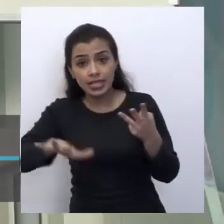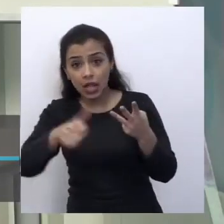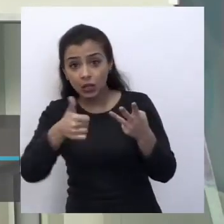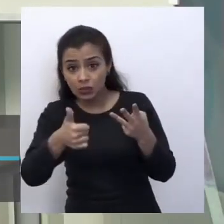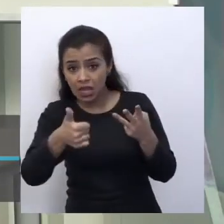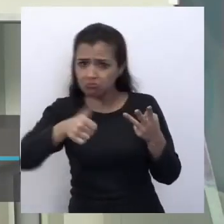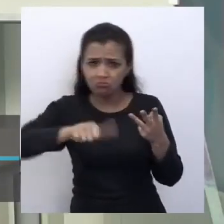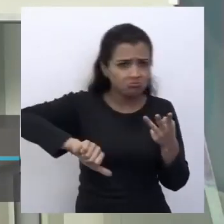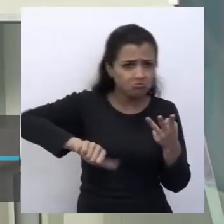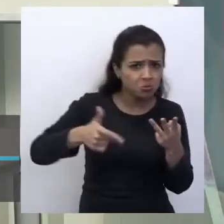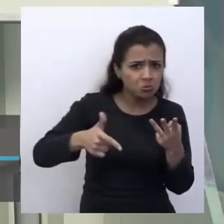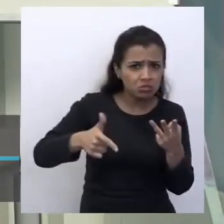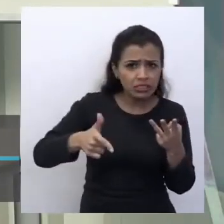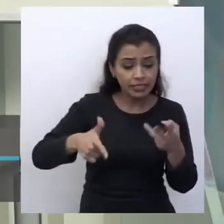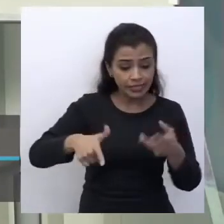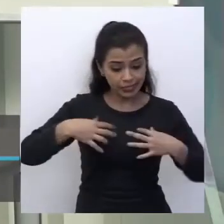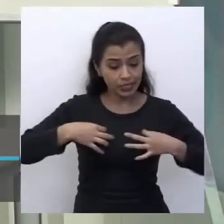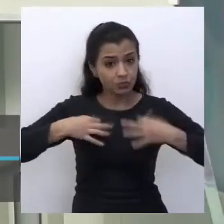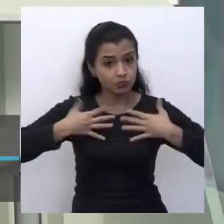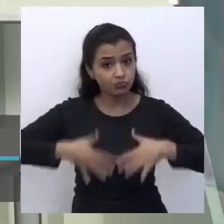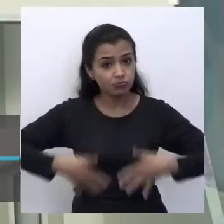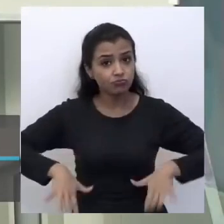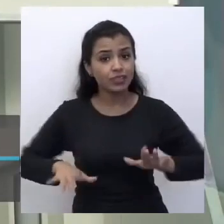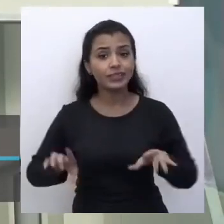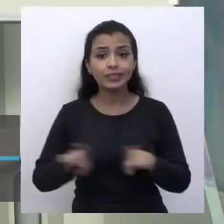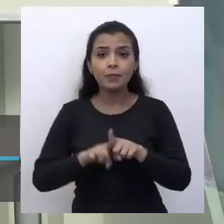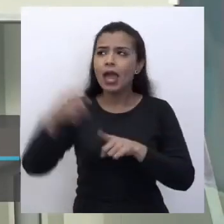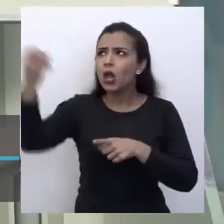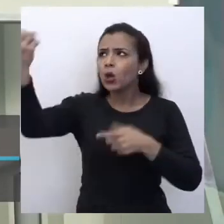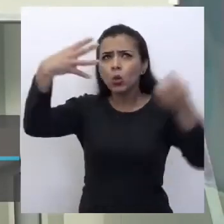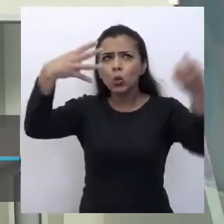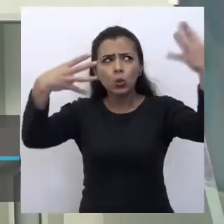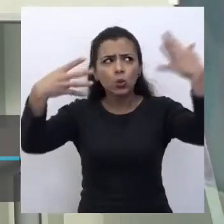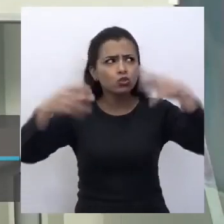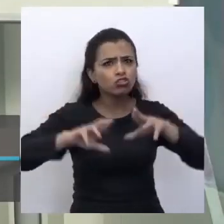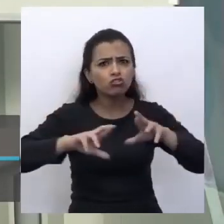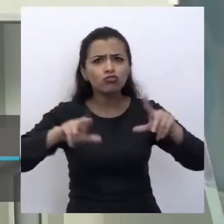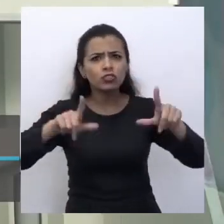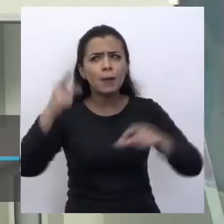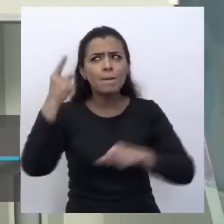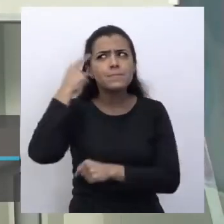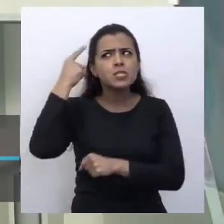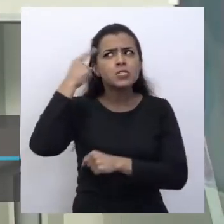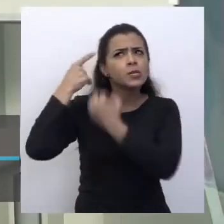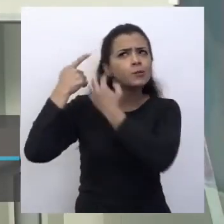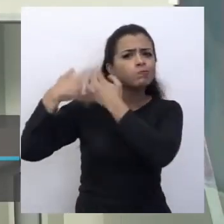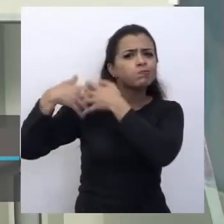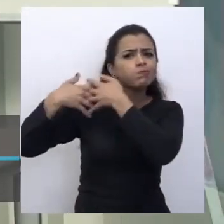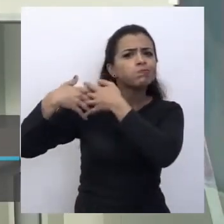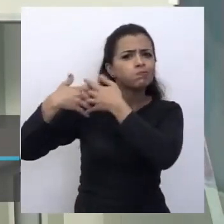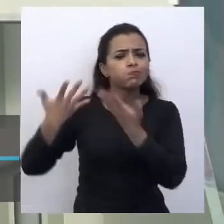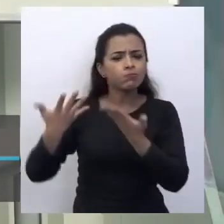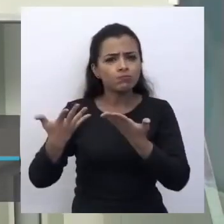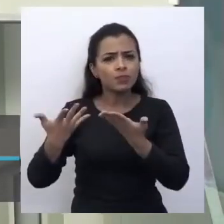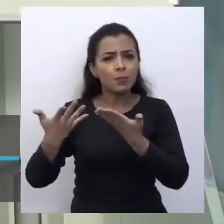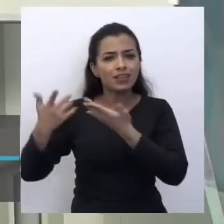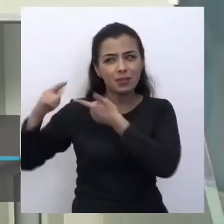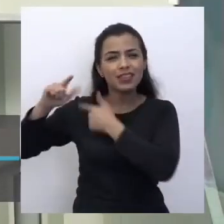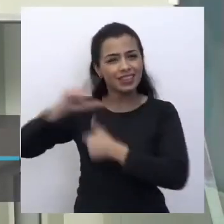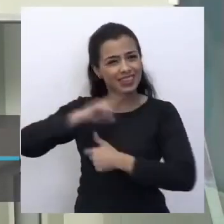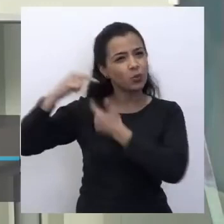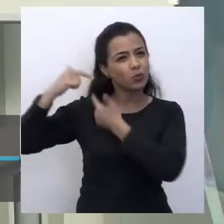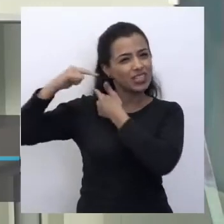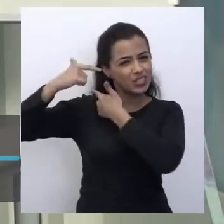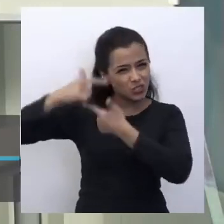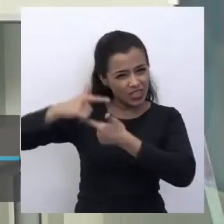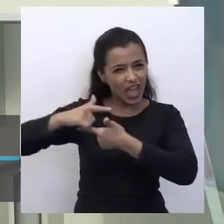cenário, figurinos diferentes, iluminação diferente, uma coisa pensada, saindo um pouco do tradicional, aquela coisa do